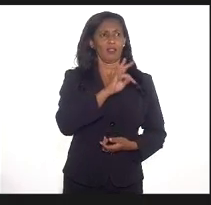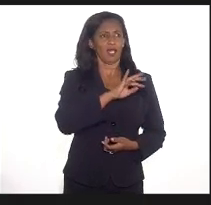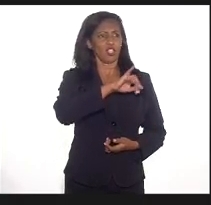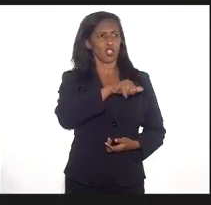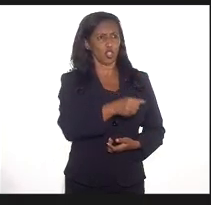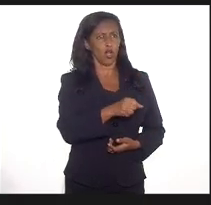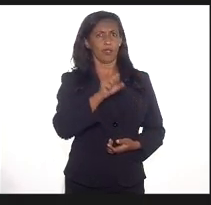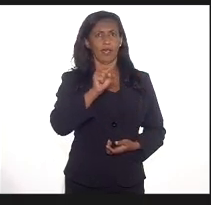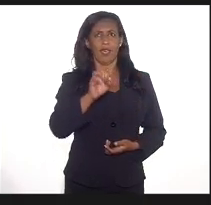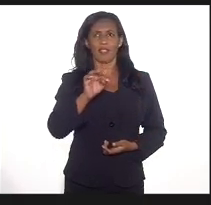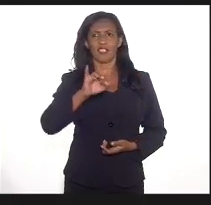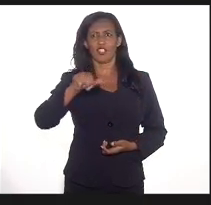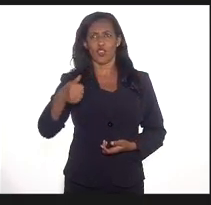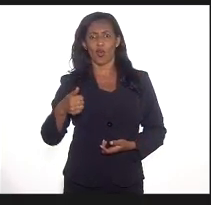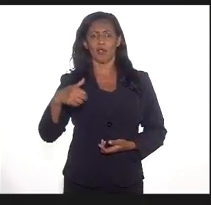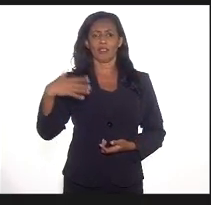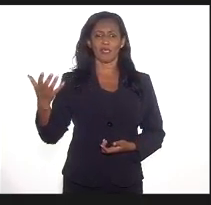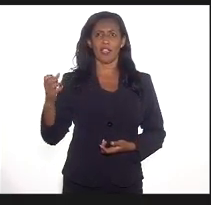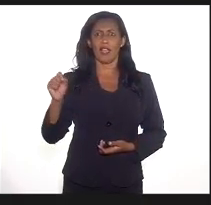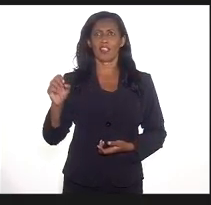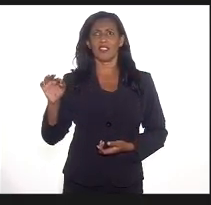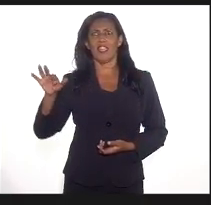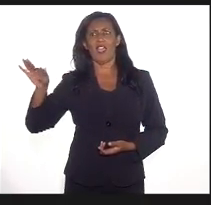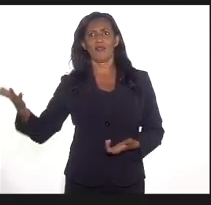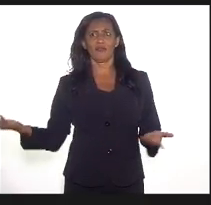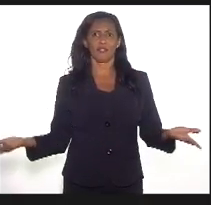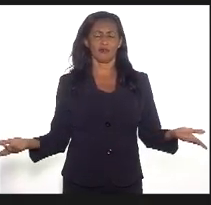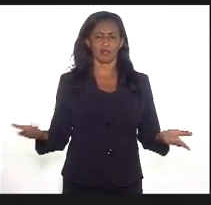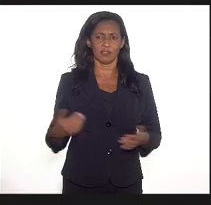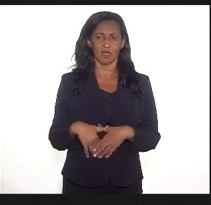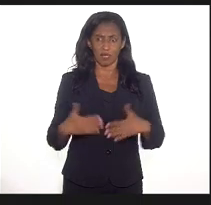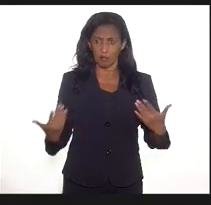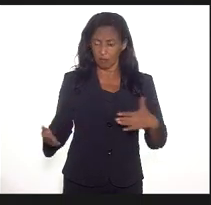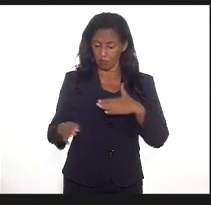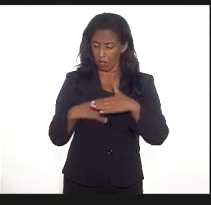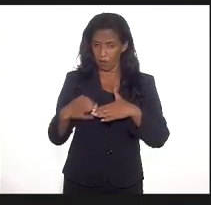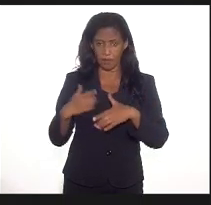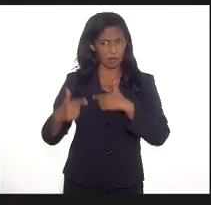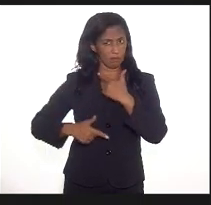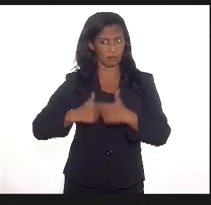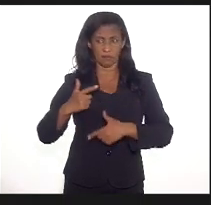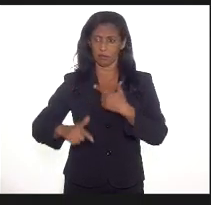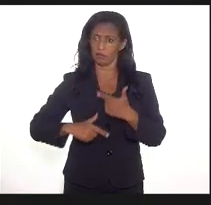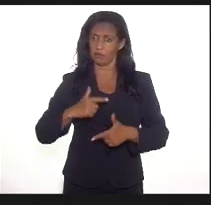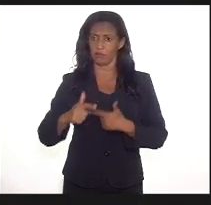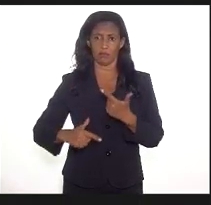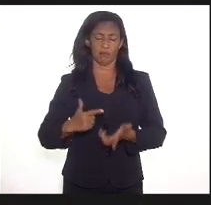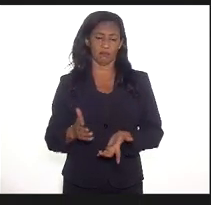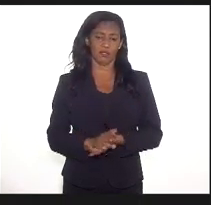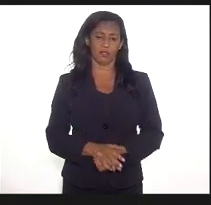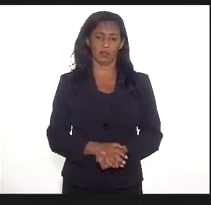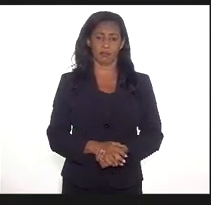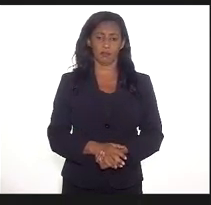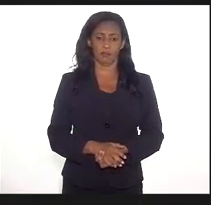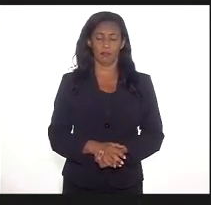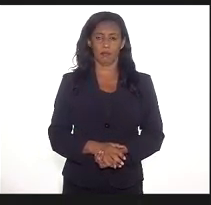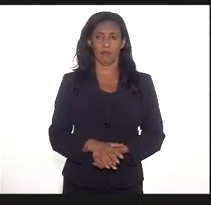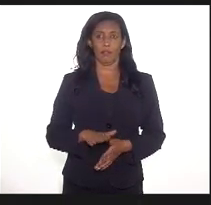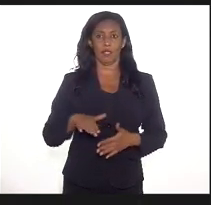quiçá até no STF. Enquanto isso, a empresa está operando. Então, na segunda